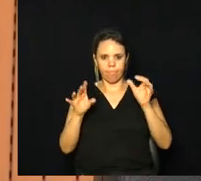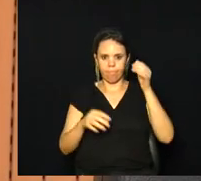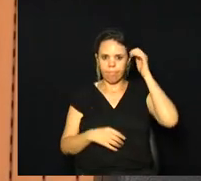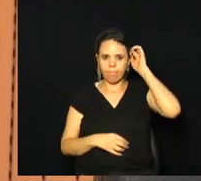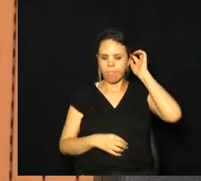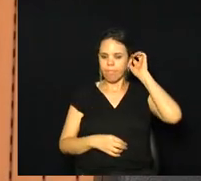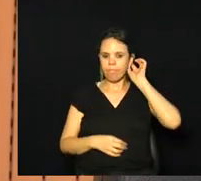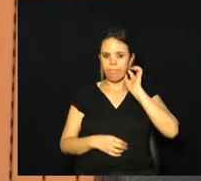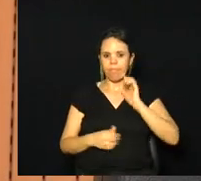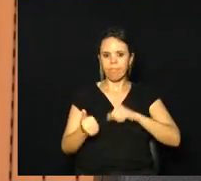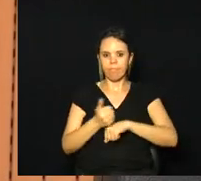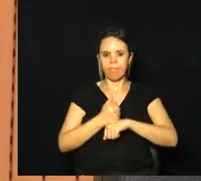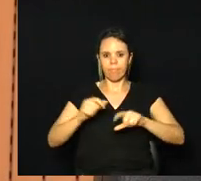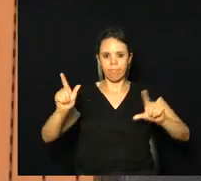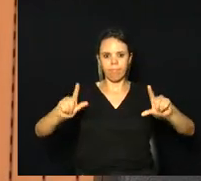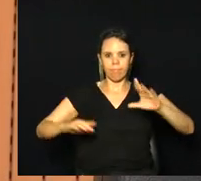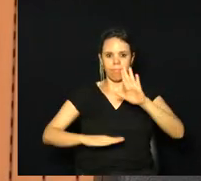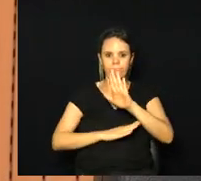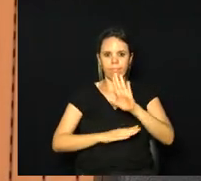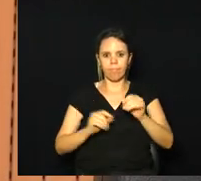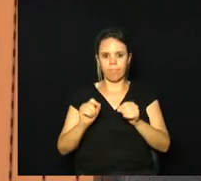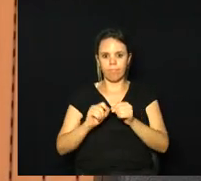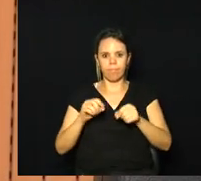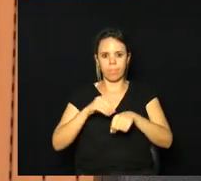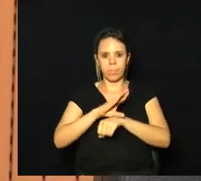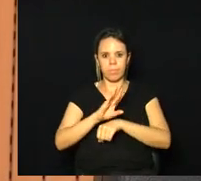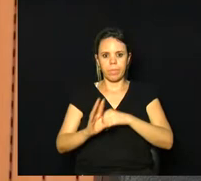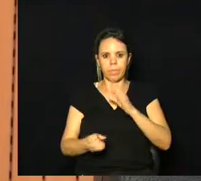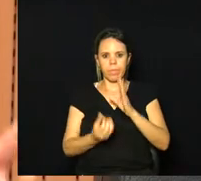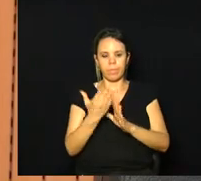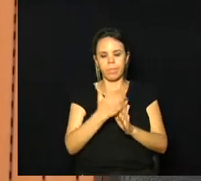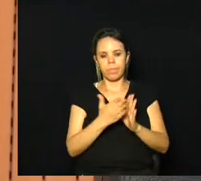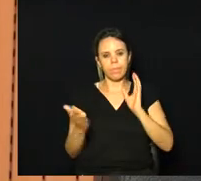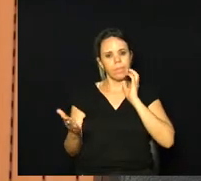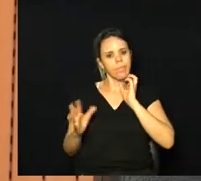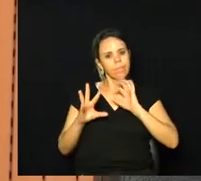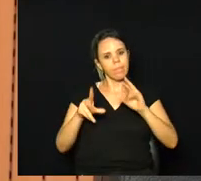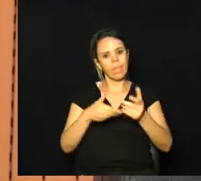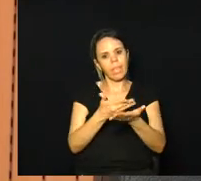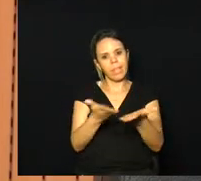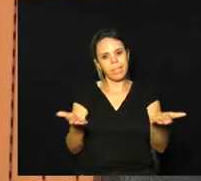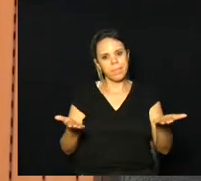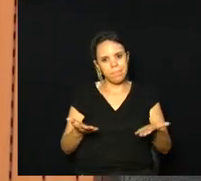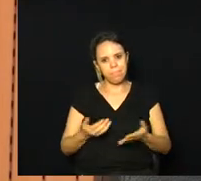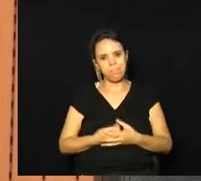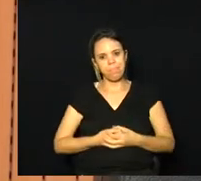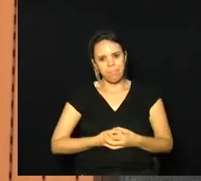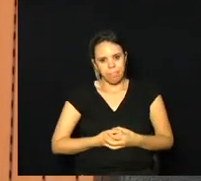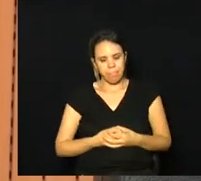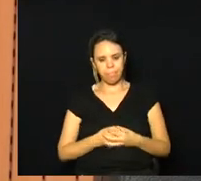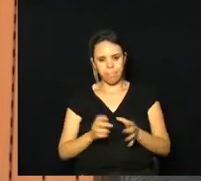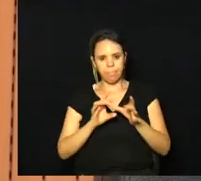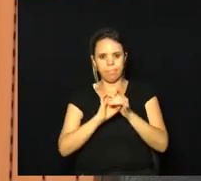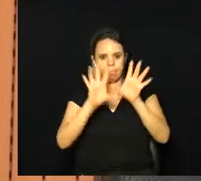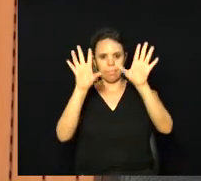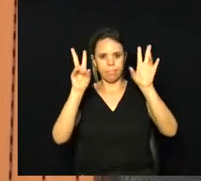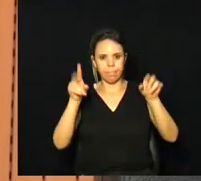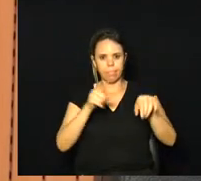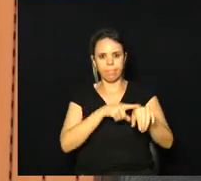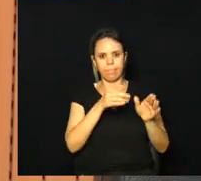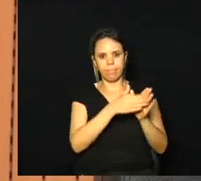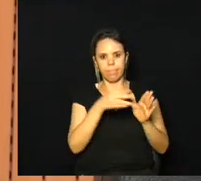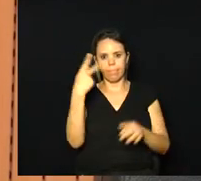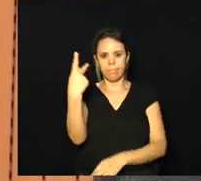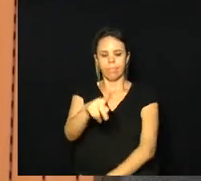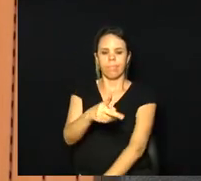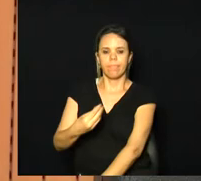aos profissionais da TV Câmara, que faz a transmissão acontecer, e a todos vocês que disponibilizaram o tempo dos senhores